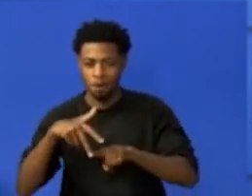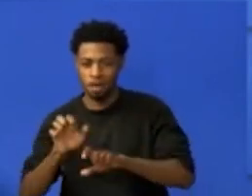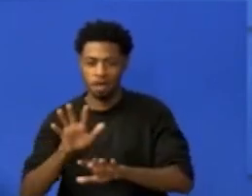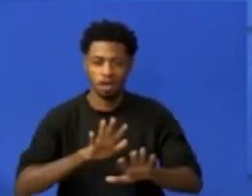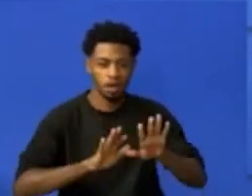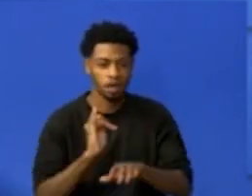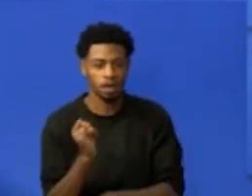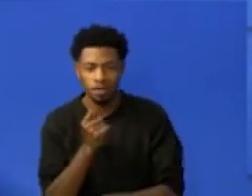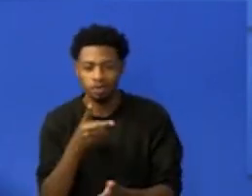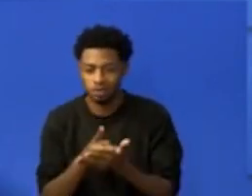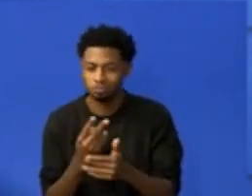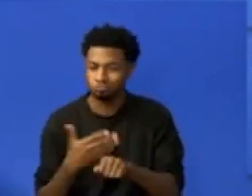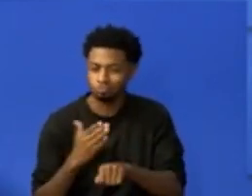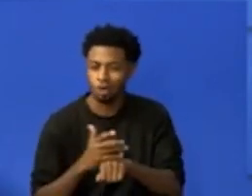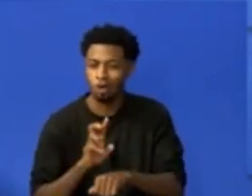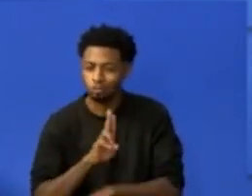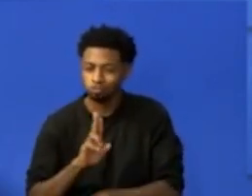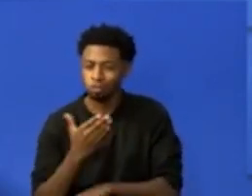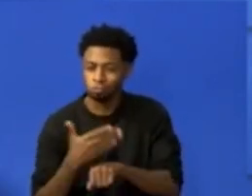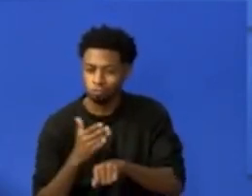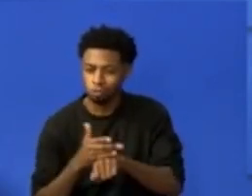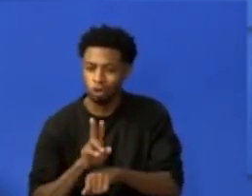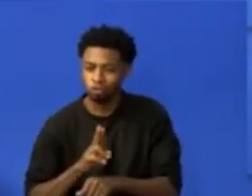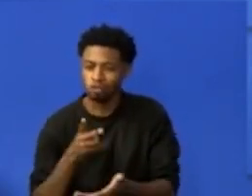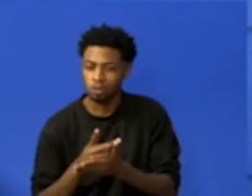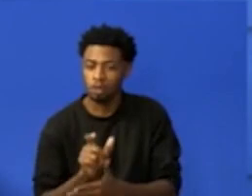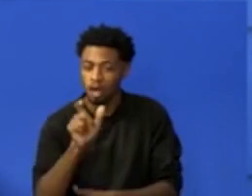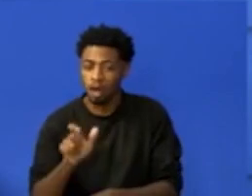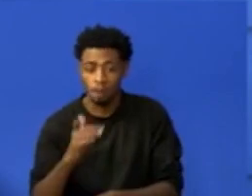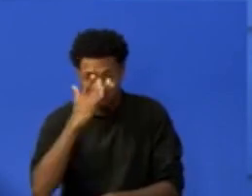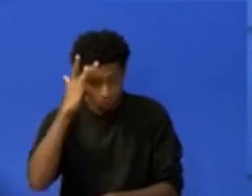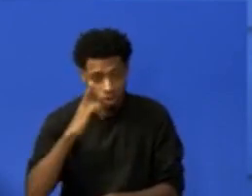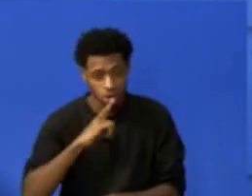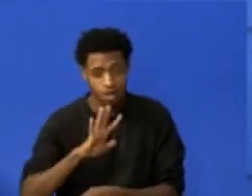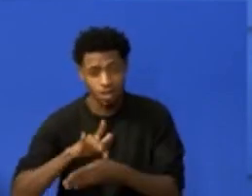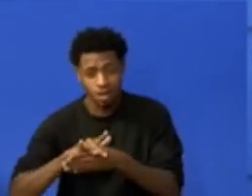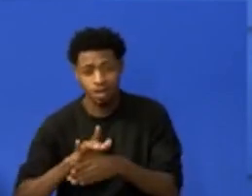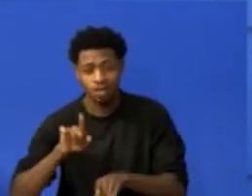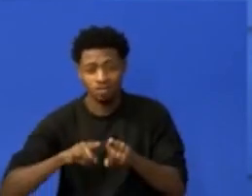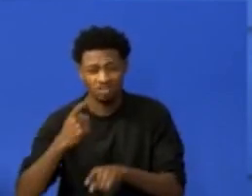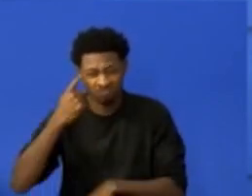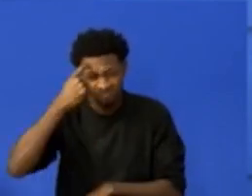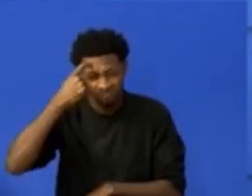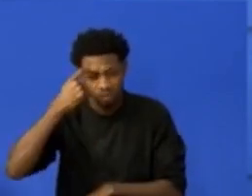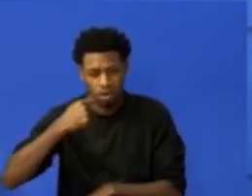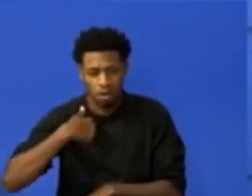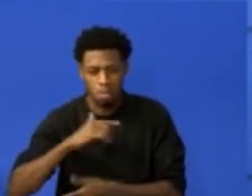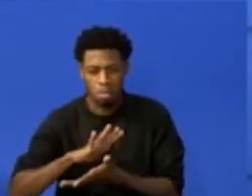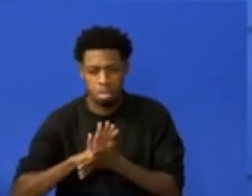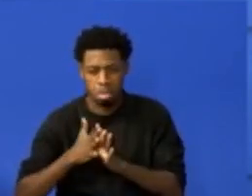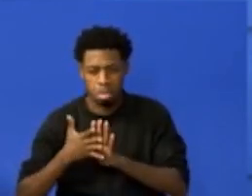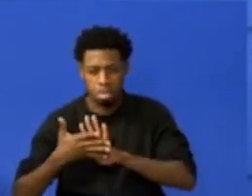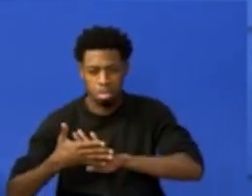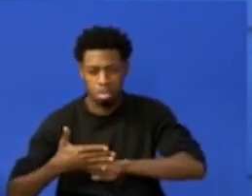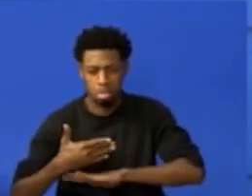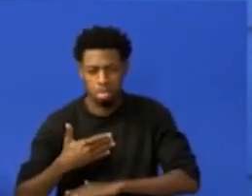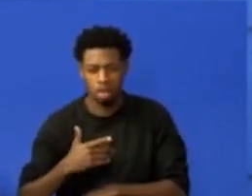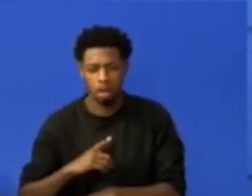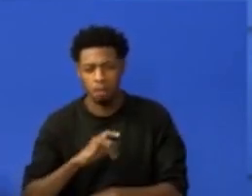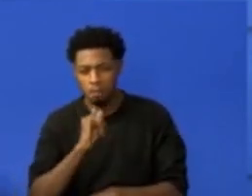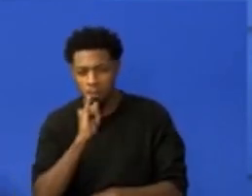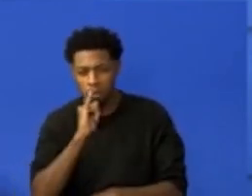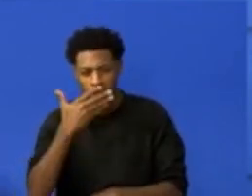interessante e já tem sido muito utilizado com pessoas que têm alguma doença neurodegenerativa. Tem melhorado muito